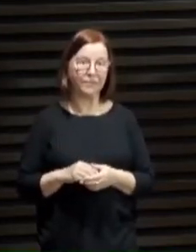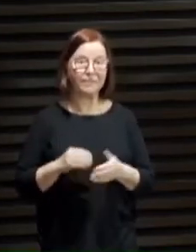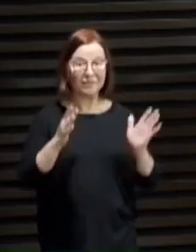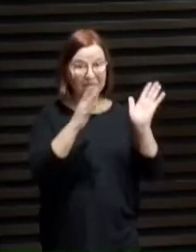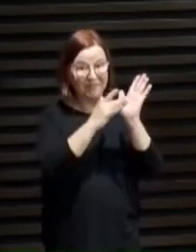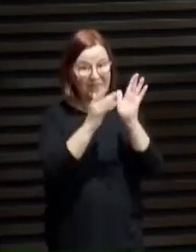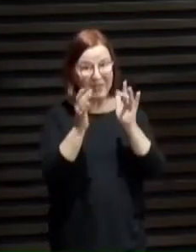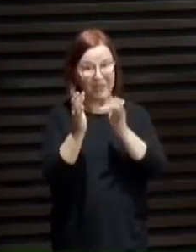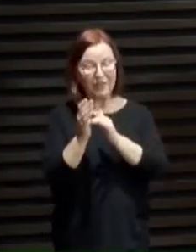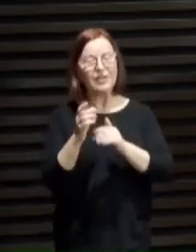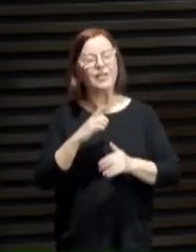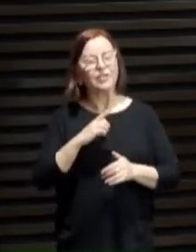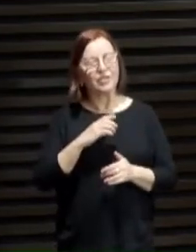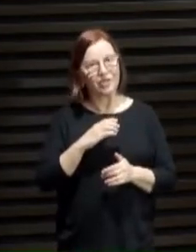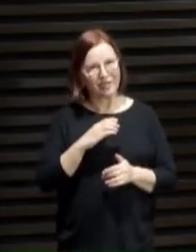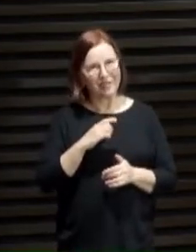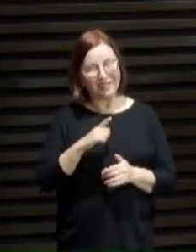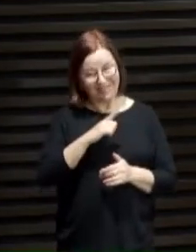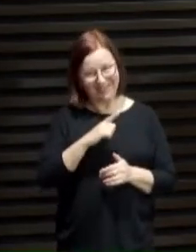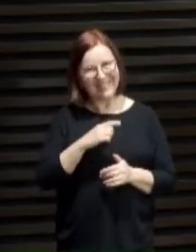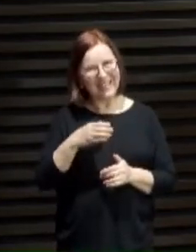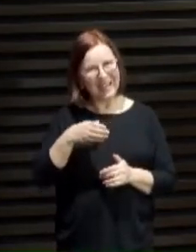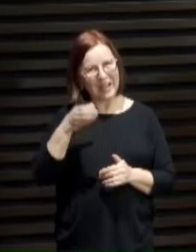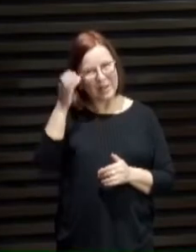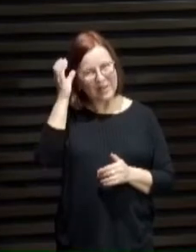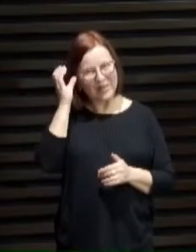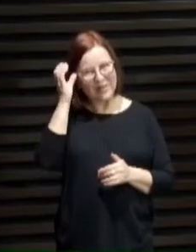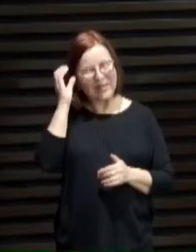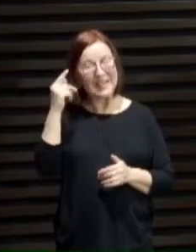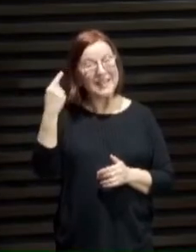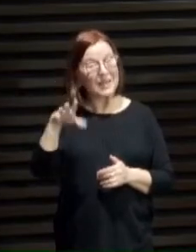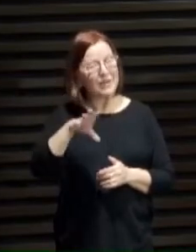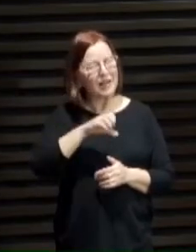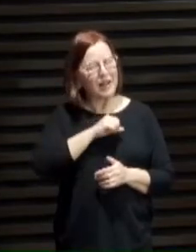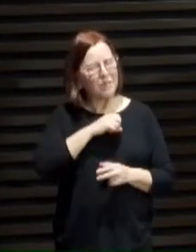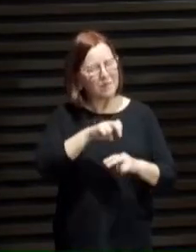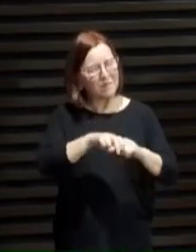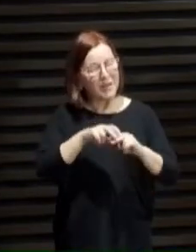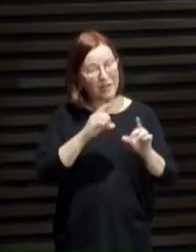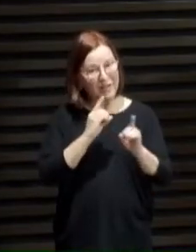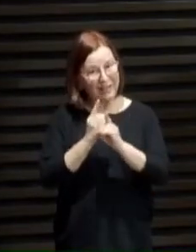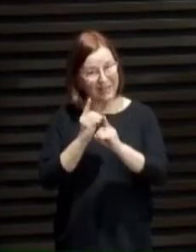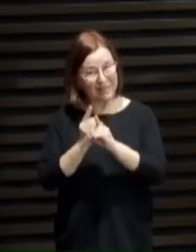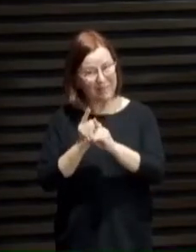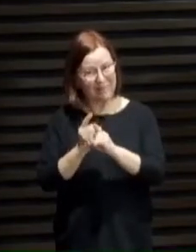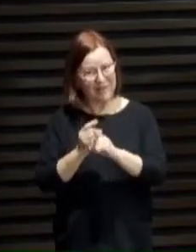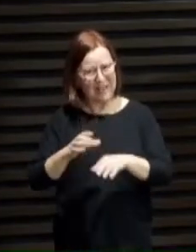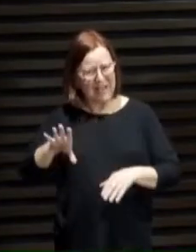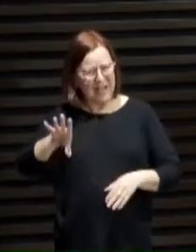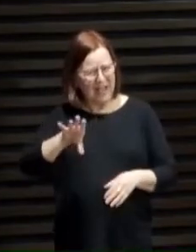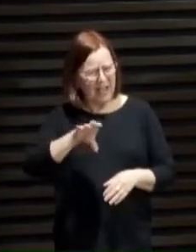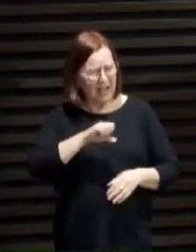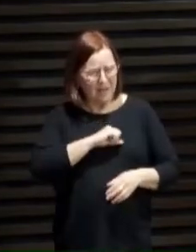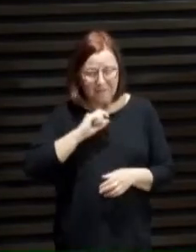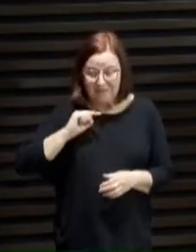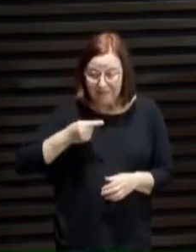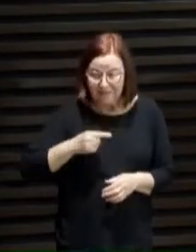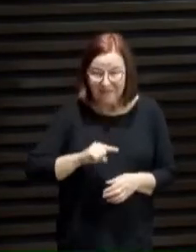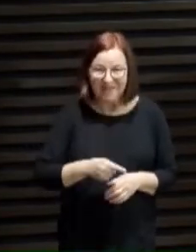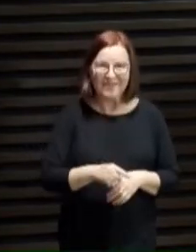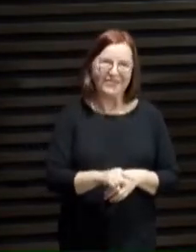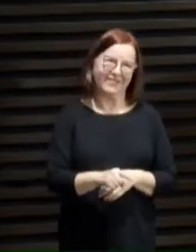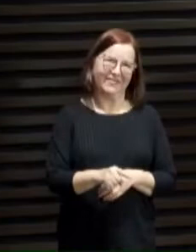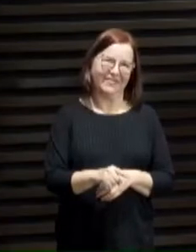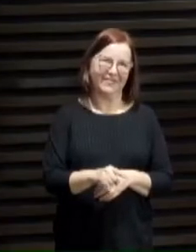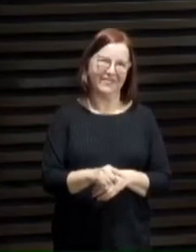Jesus tinha consciência do seu amor por eles, e de um amor que era levado até as últimas consequências,